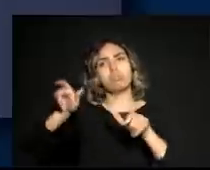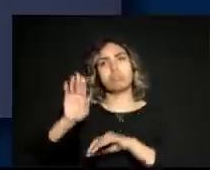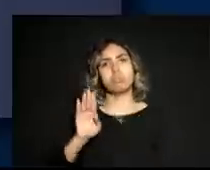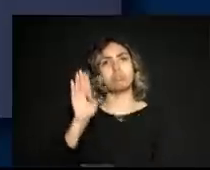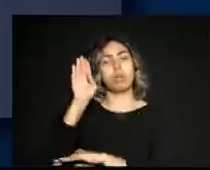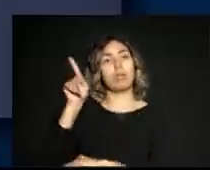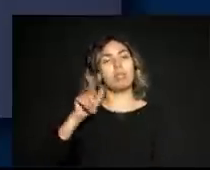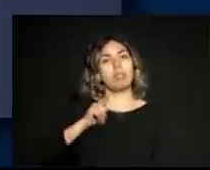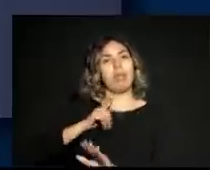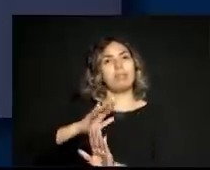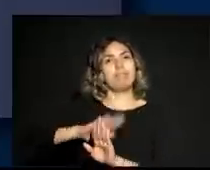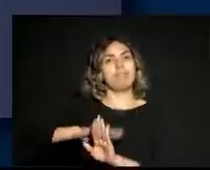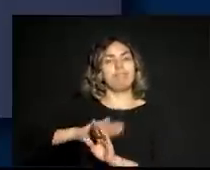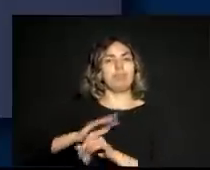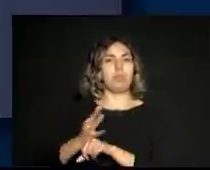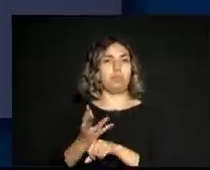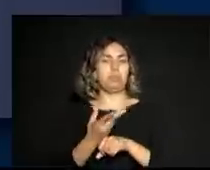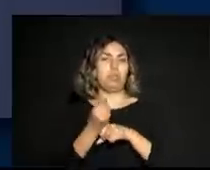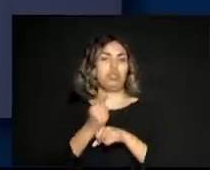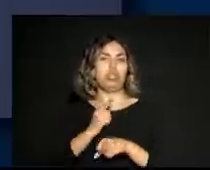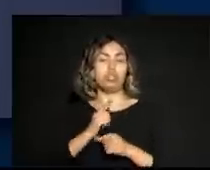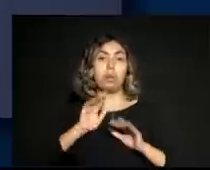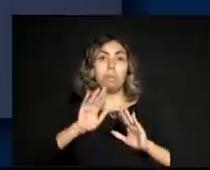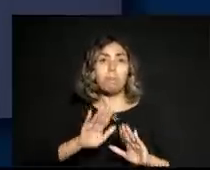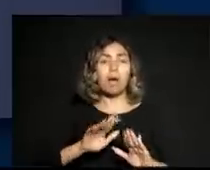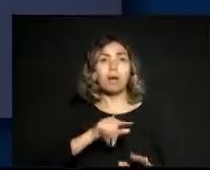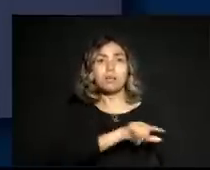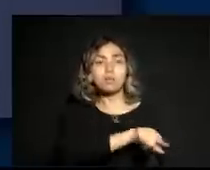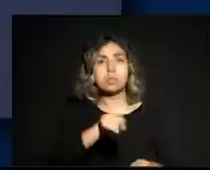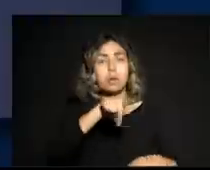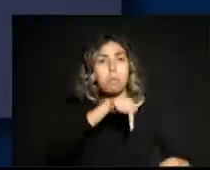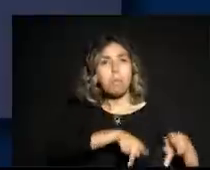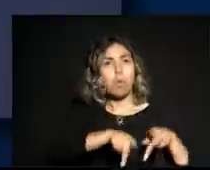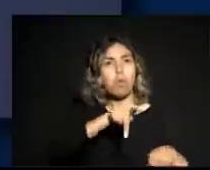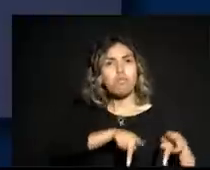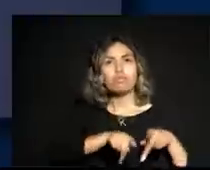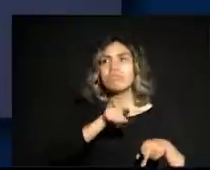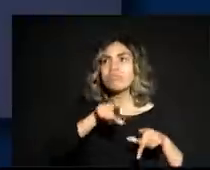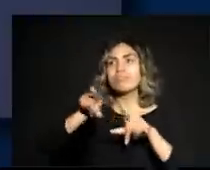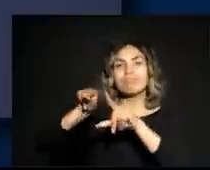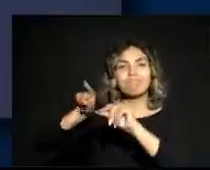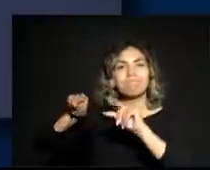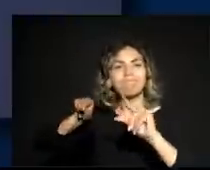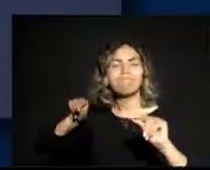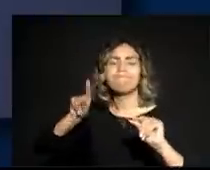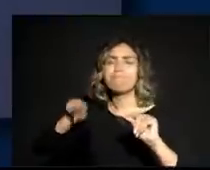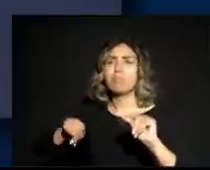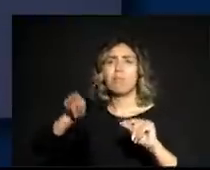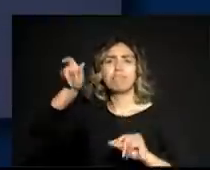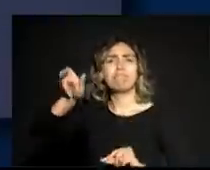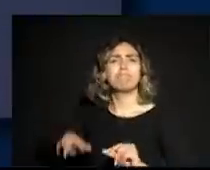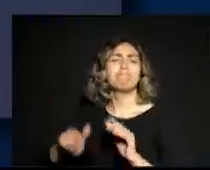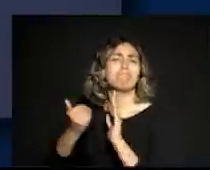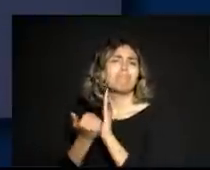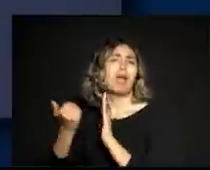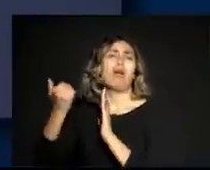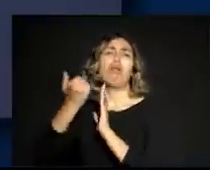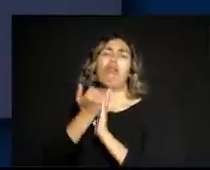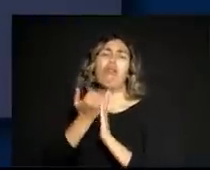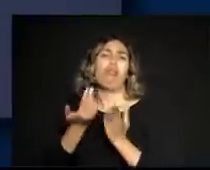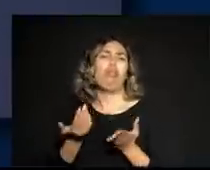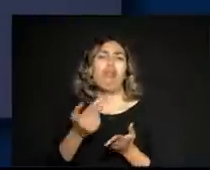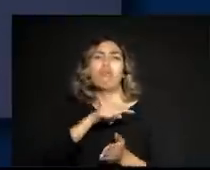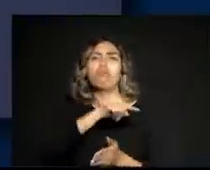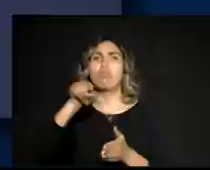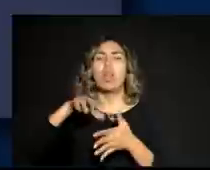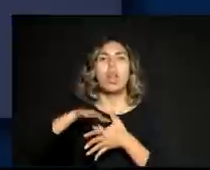formados no bojo de uma sociedade que é muito maior do que qualquer um de nós do que qualquer empresa que qualquer candidato qualquer político qualquer